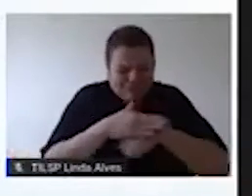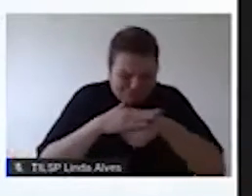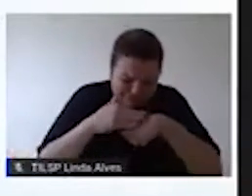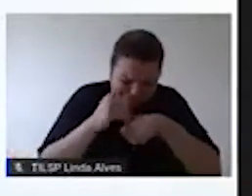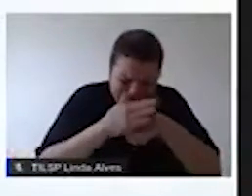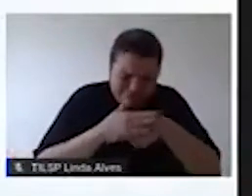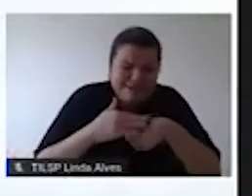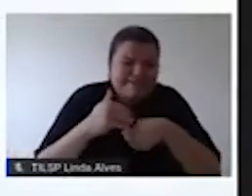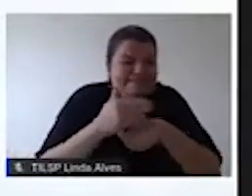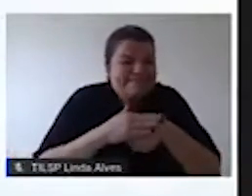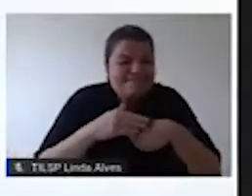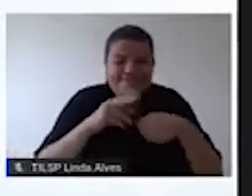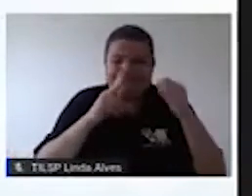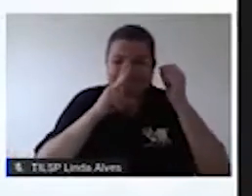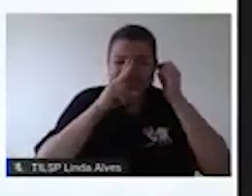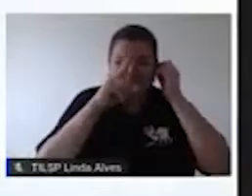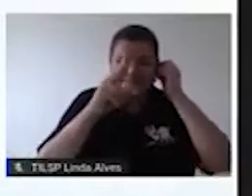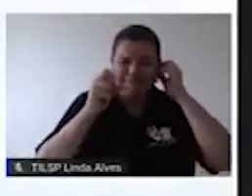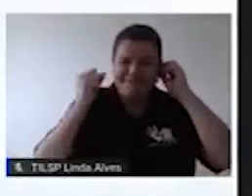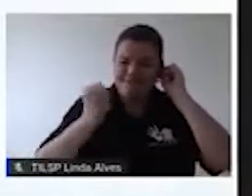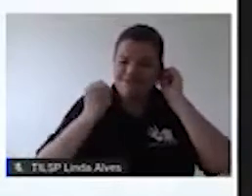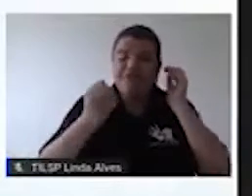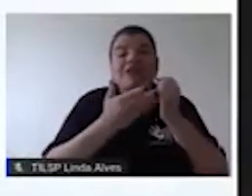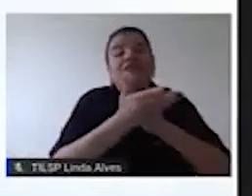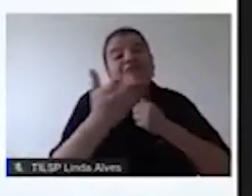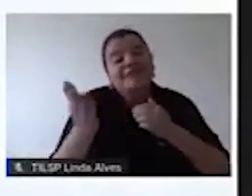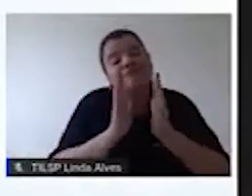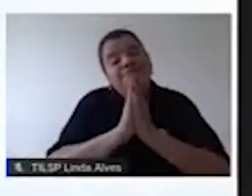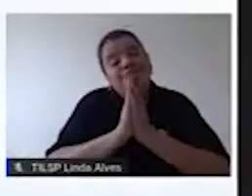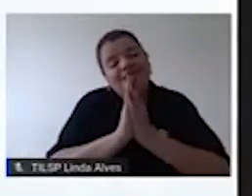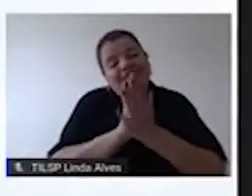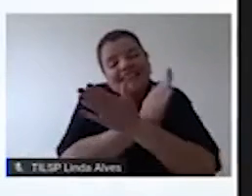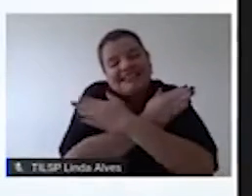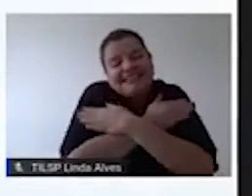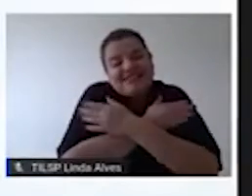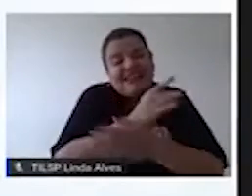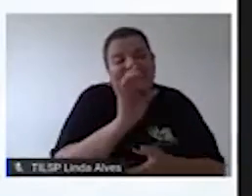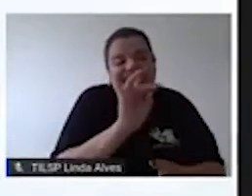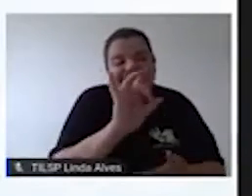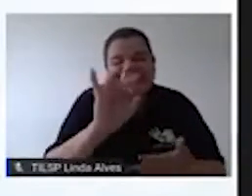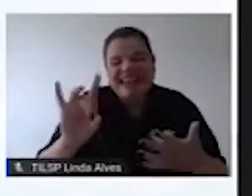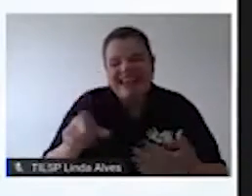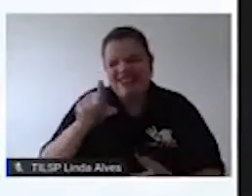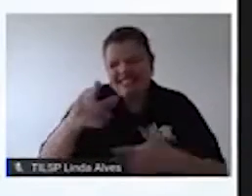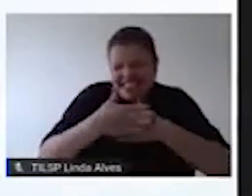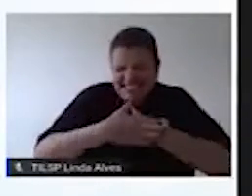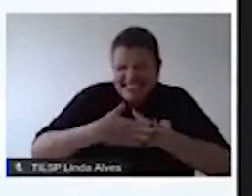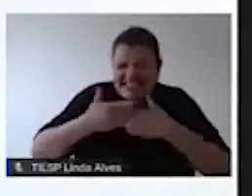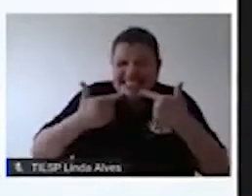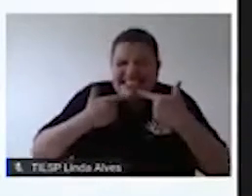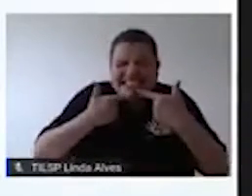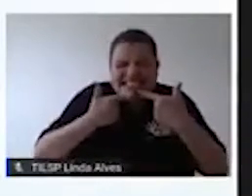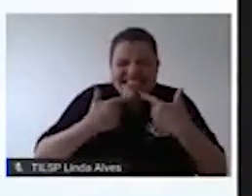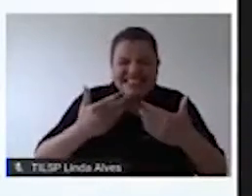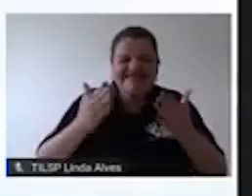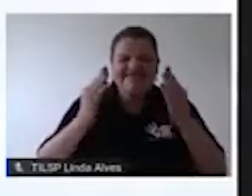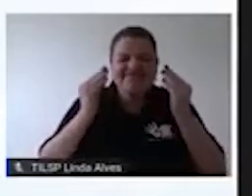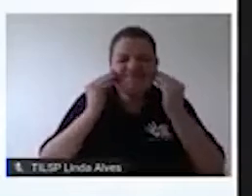muito grande, né, e eu gostaria que você transmitisse isso. Você é uma querida, né, Imagina.